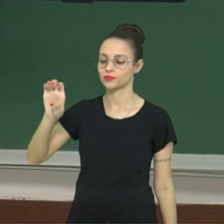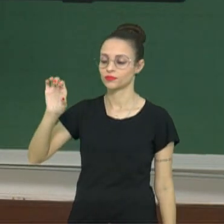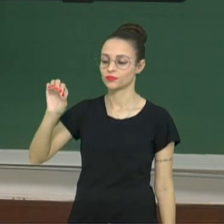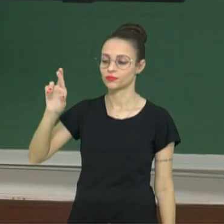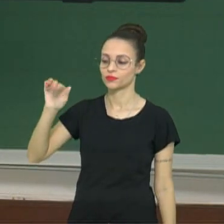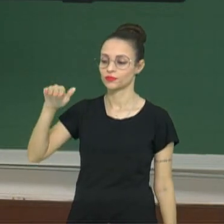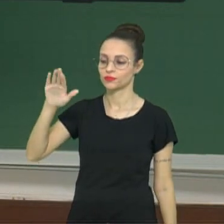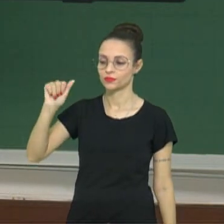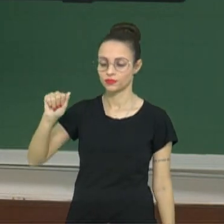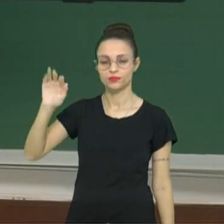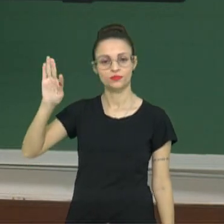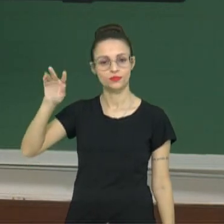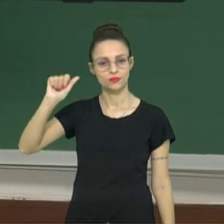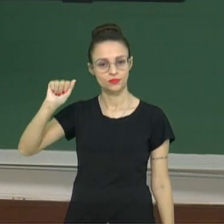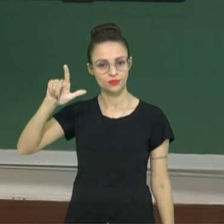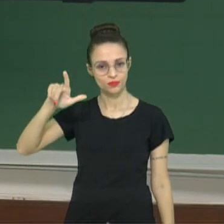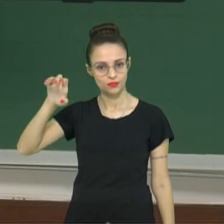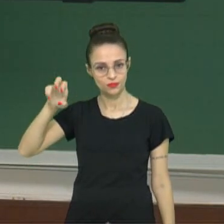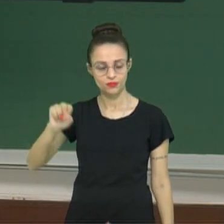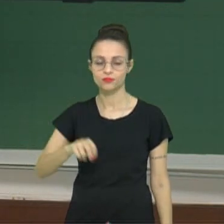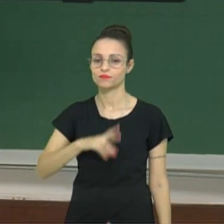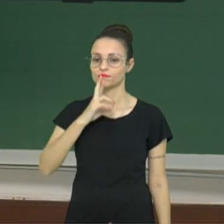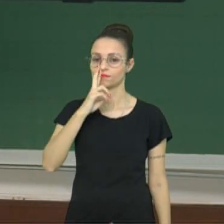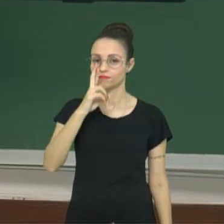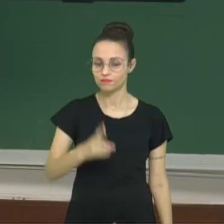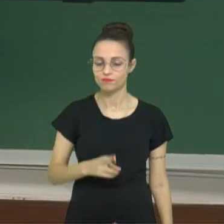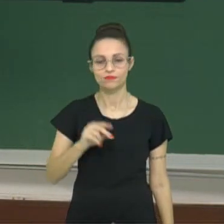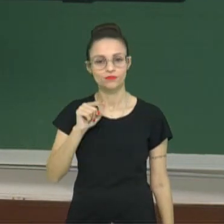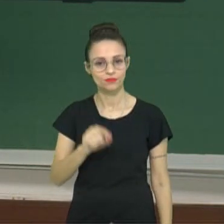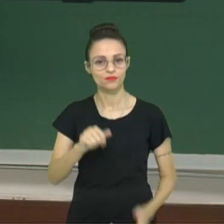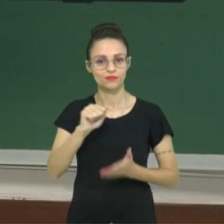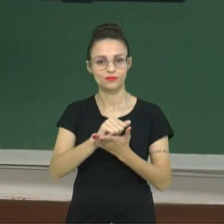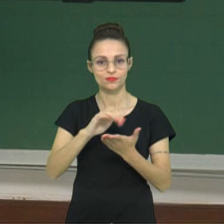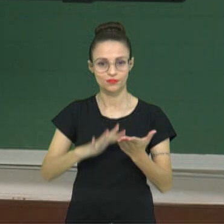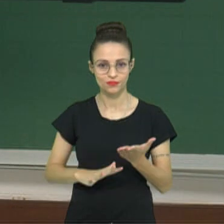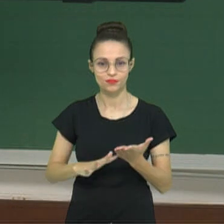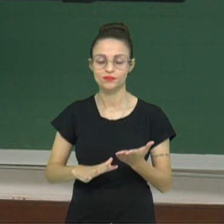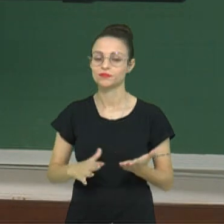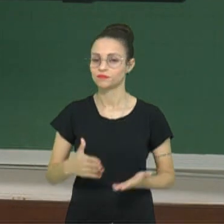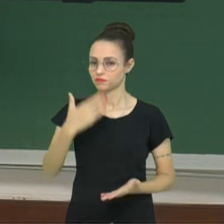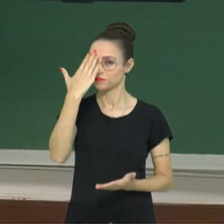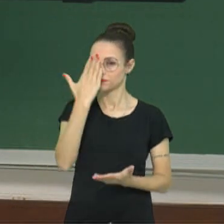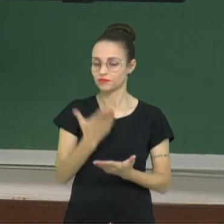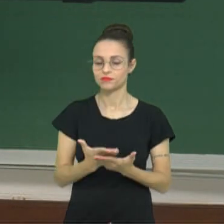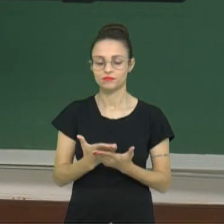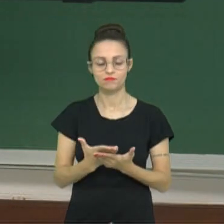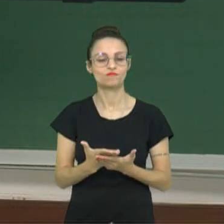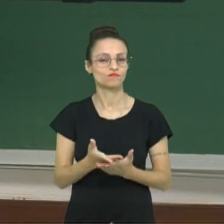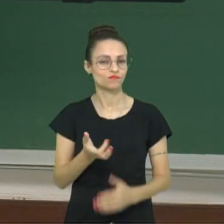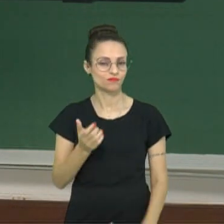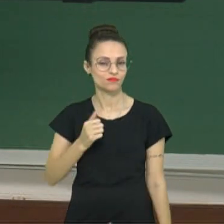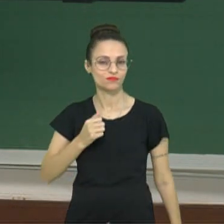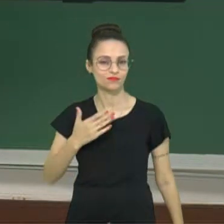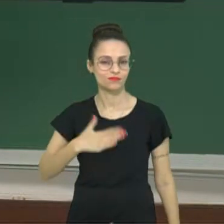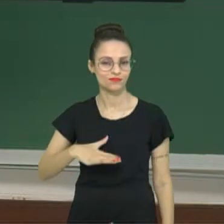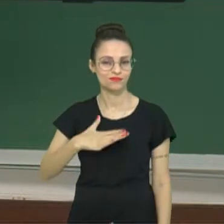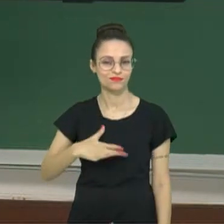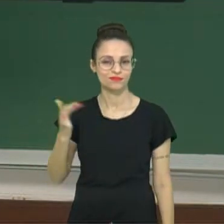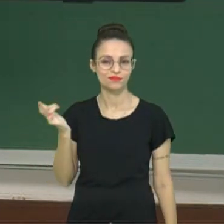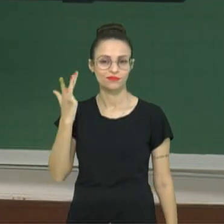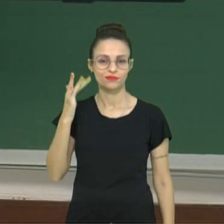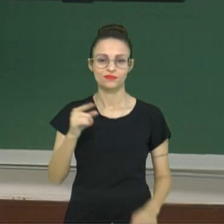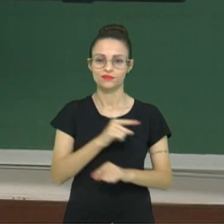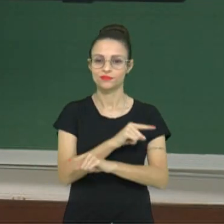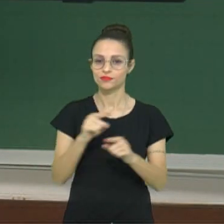pela razão de proporção e vai resolver esse exercício, que agora eu acredito que esteja bem tranquilo, porque